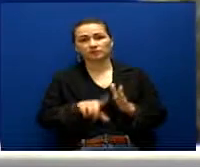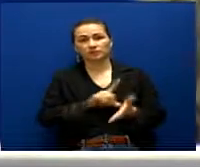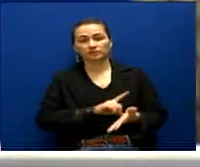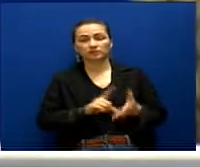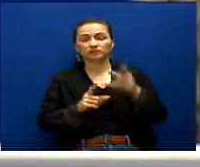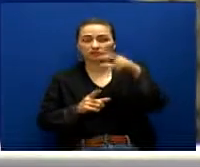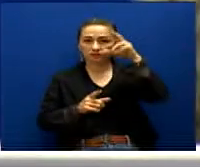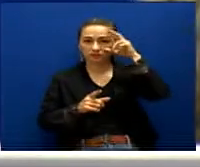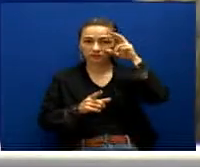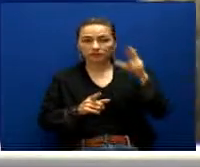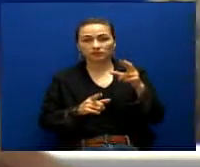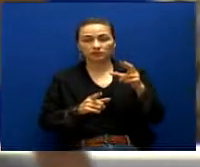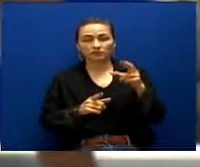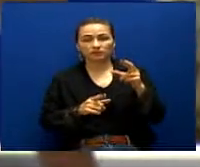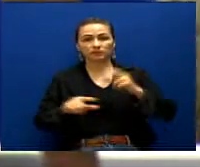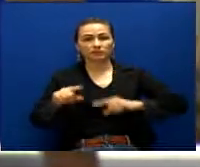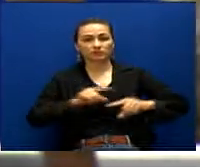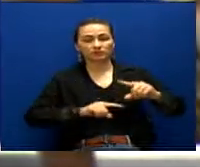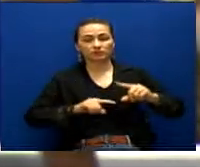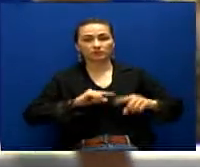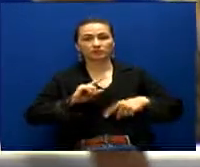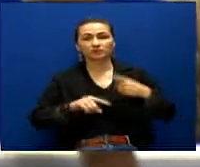Crespo, e após